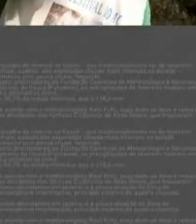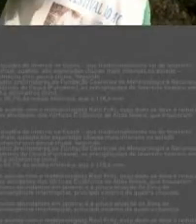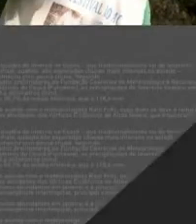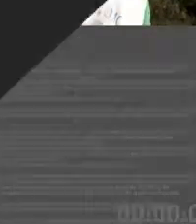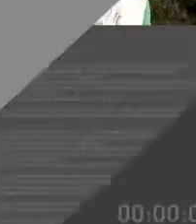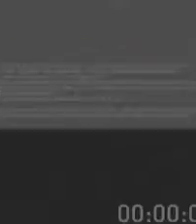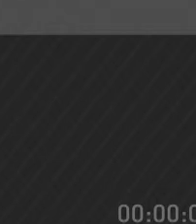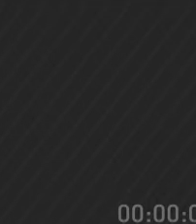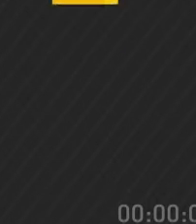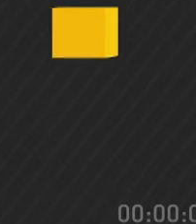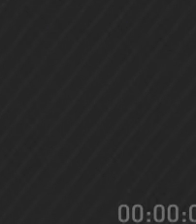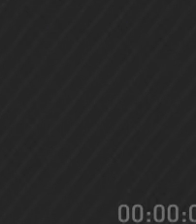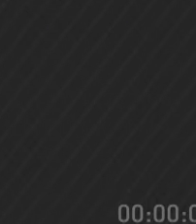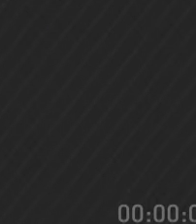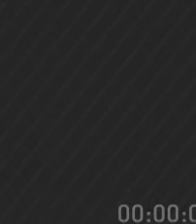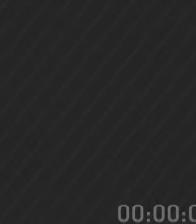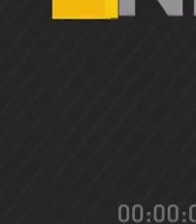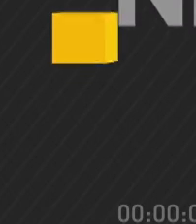ae